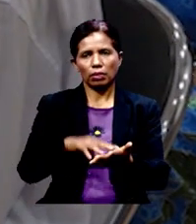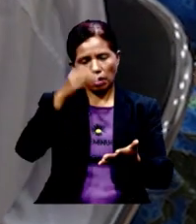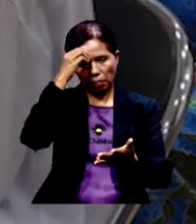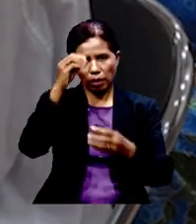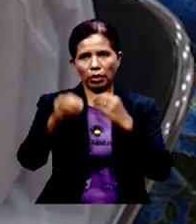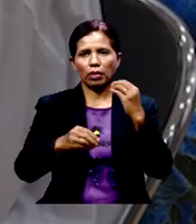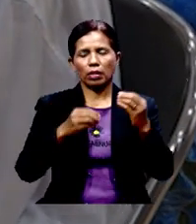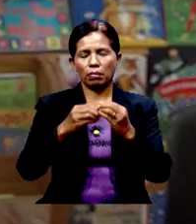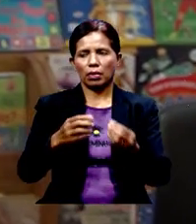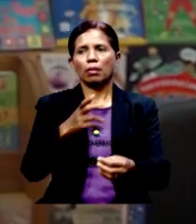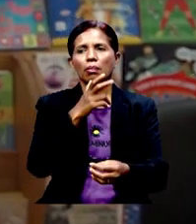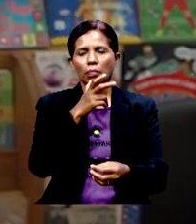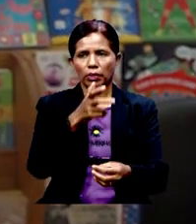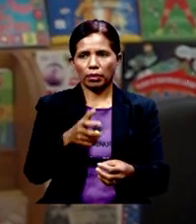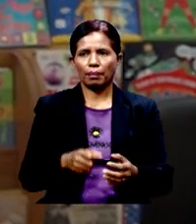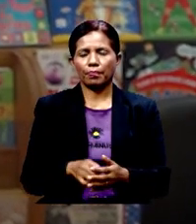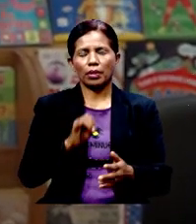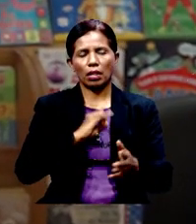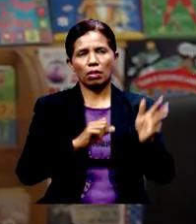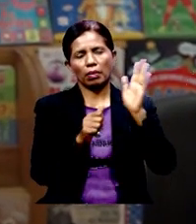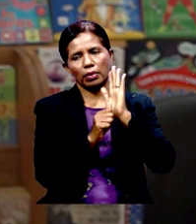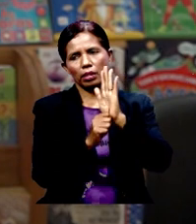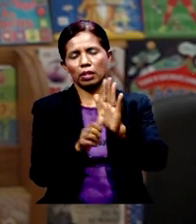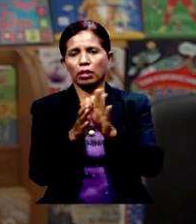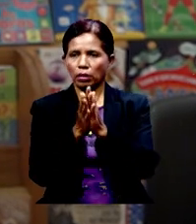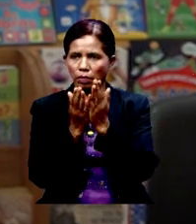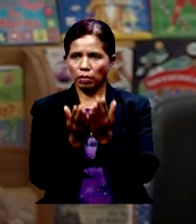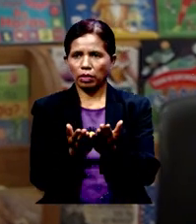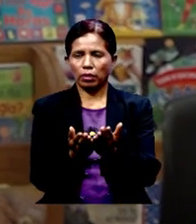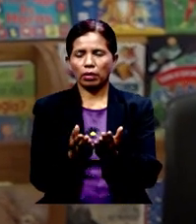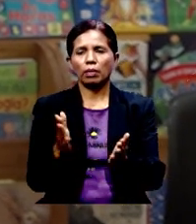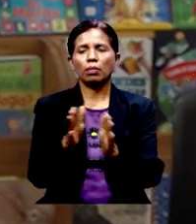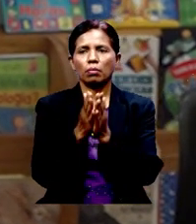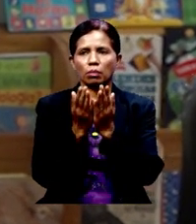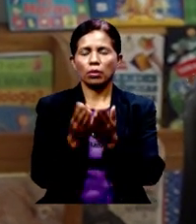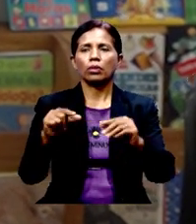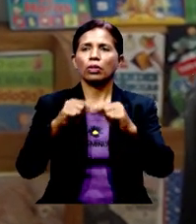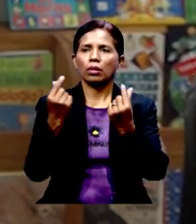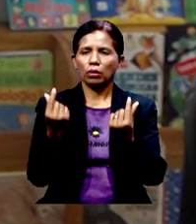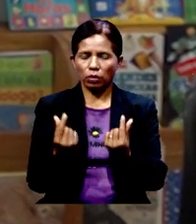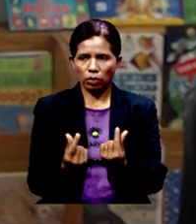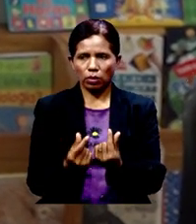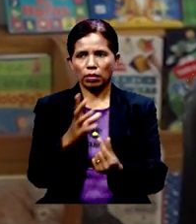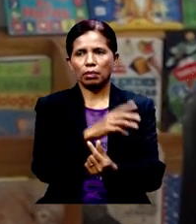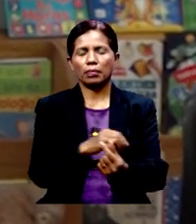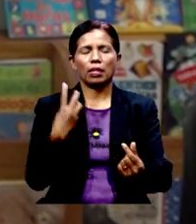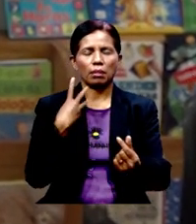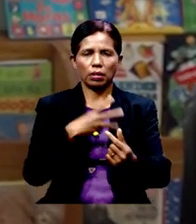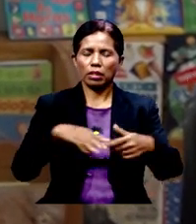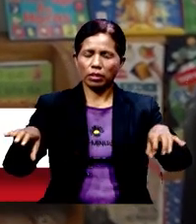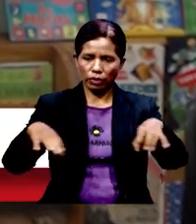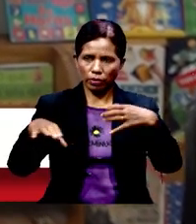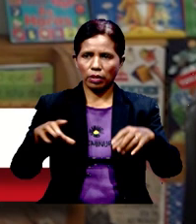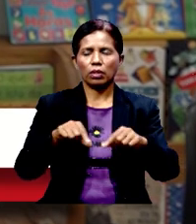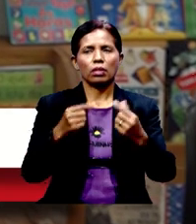liutan li em português. Eu apresentamos o livro hoje. Este livro é um livro do grupo que é formado para nossa missão, para o Grupo